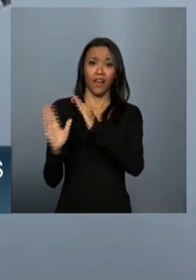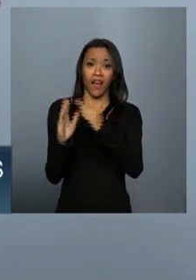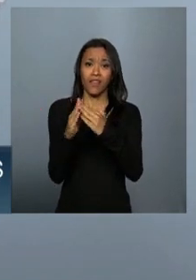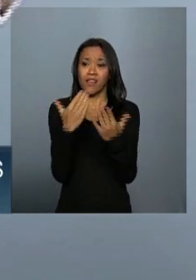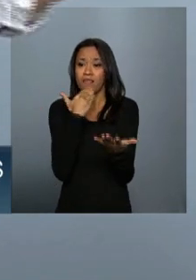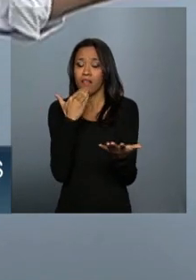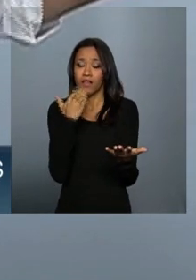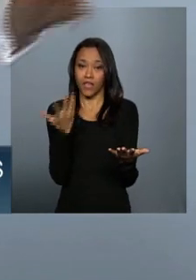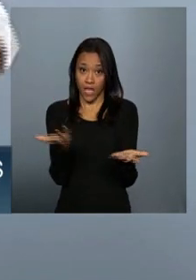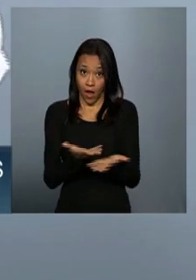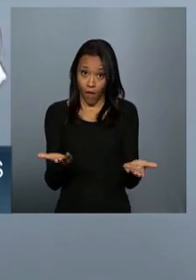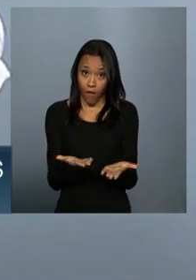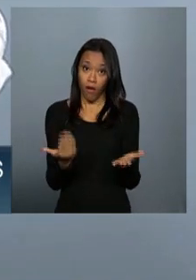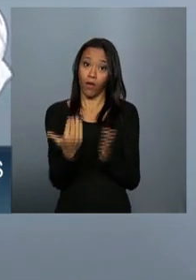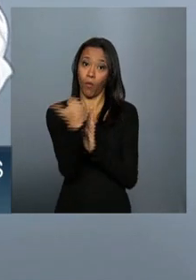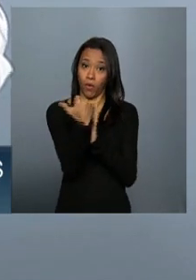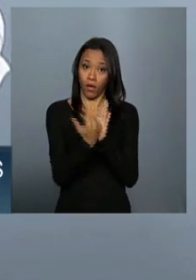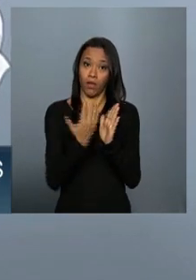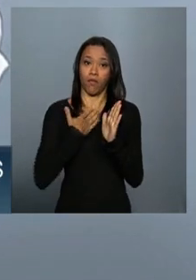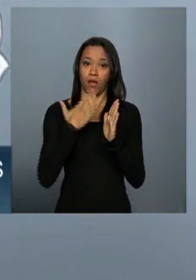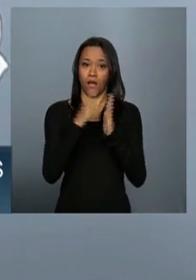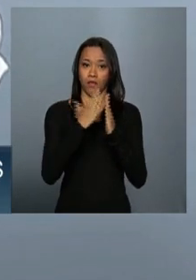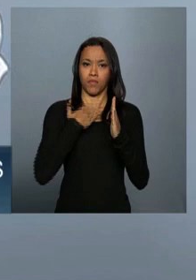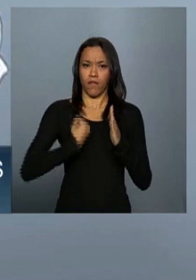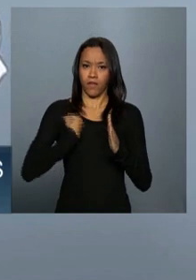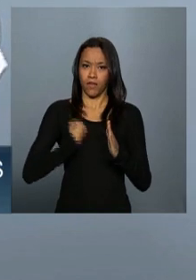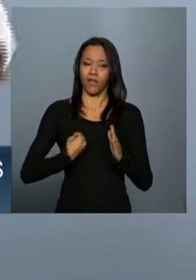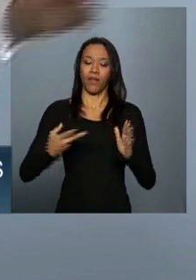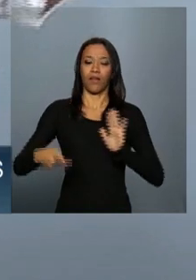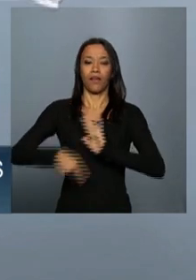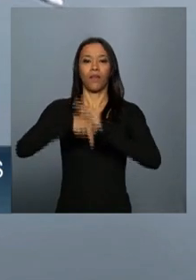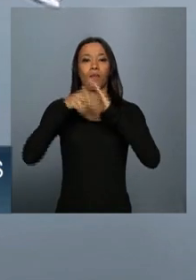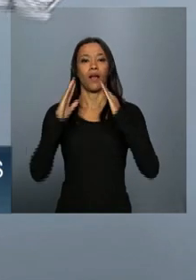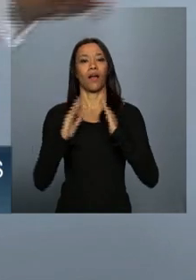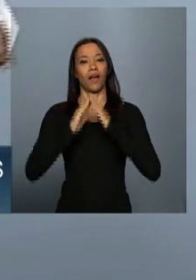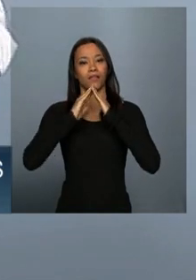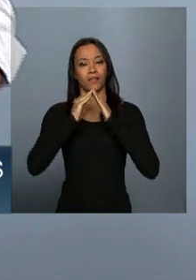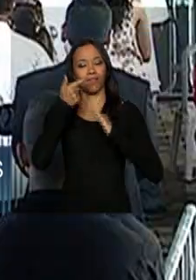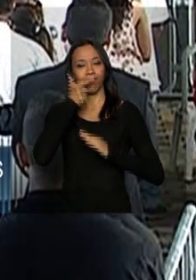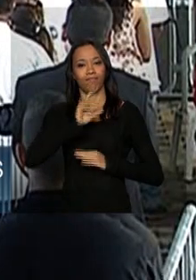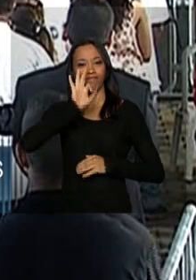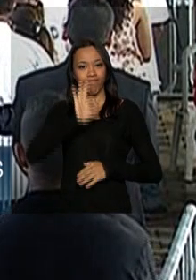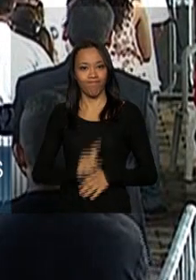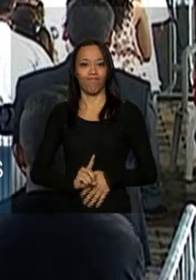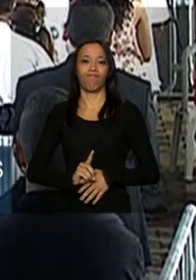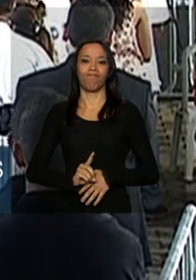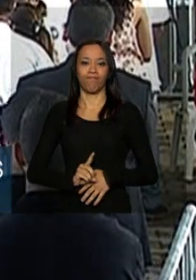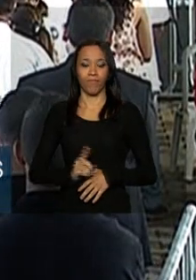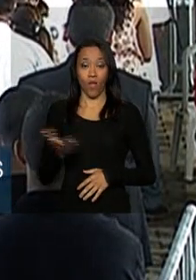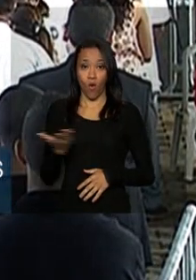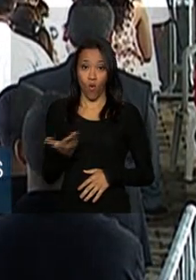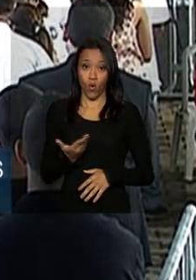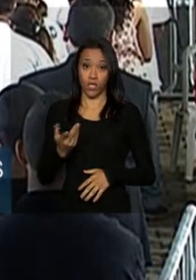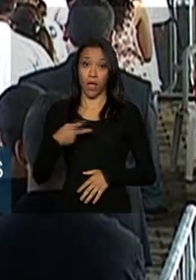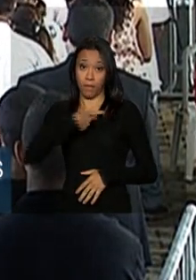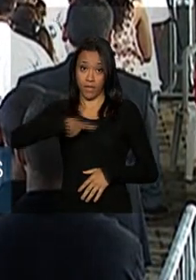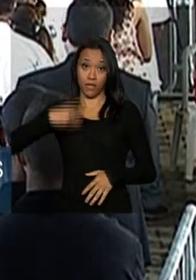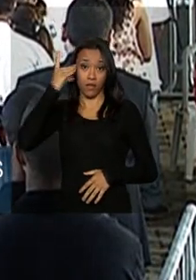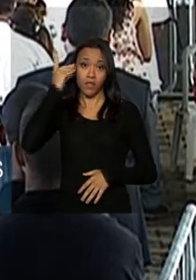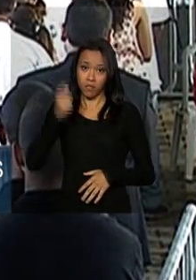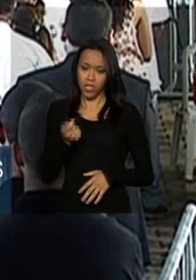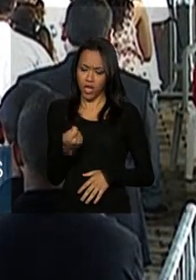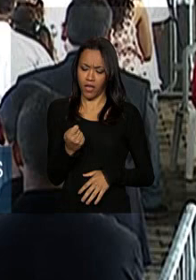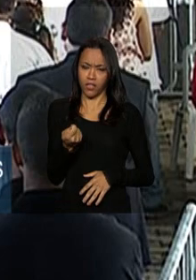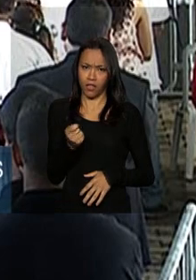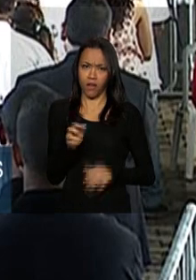esse programa Minha Casa Minha Vida a morar com dignidade. A presidenta agora foi entregar a chave para uma família que eu acho que vai estar